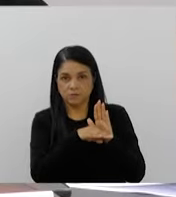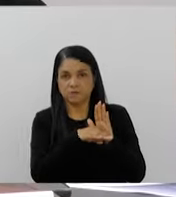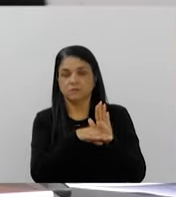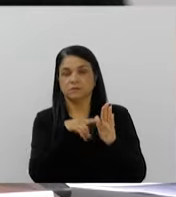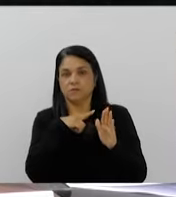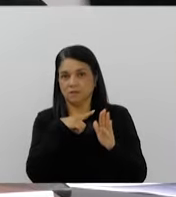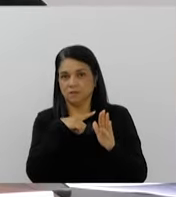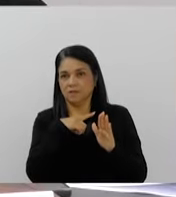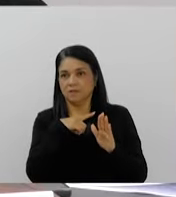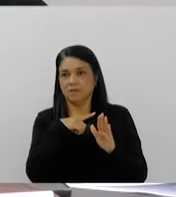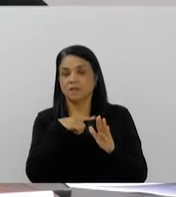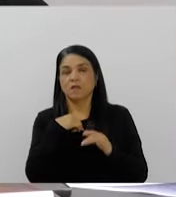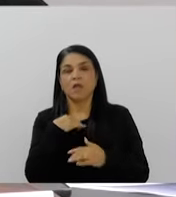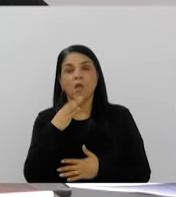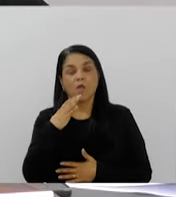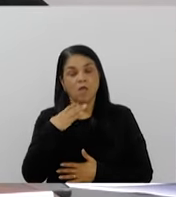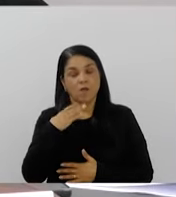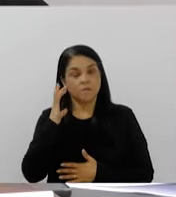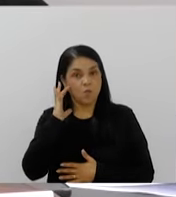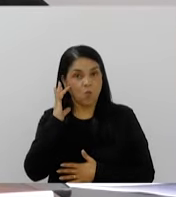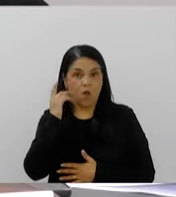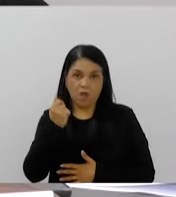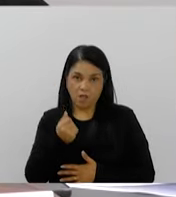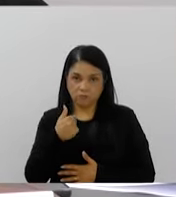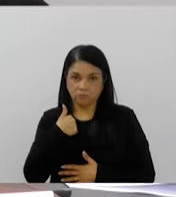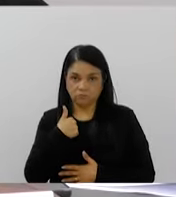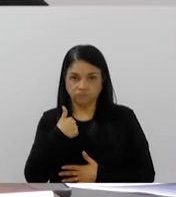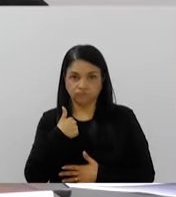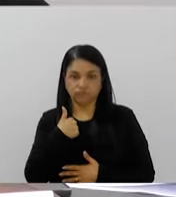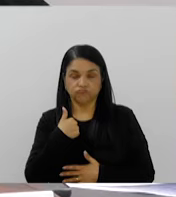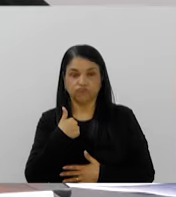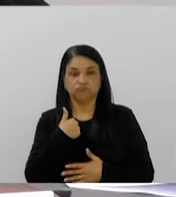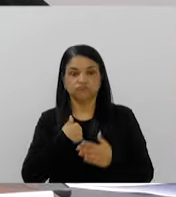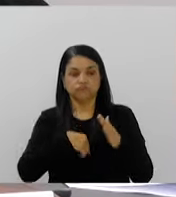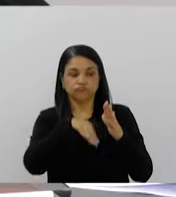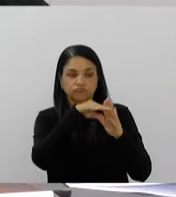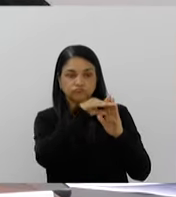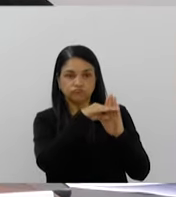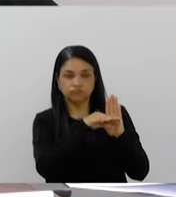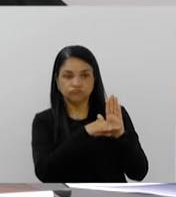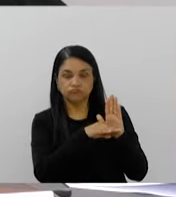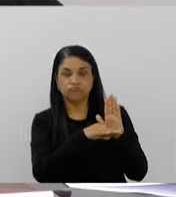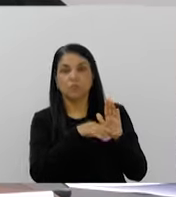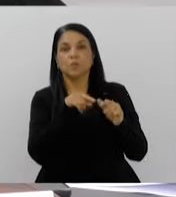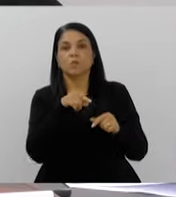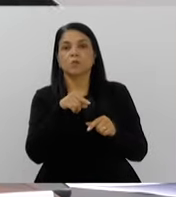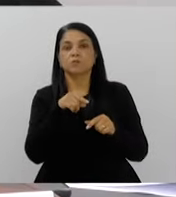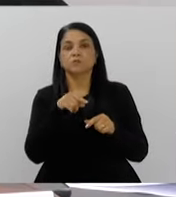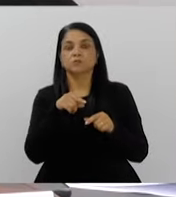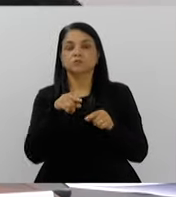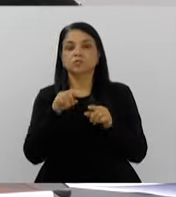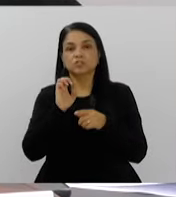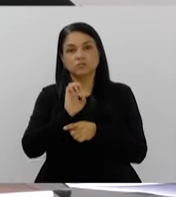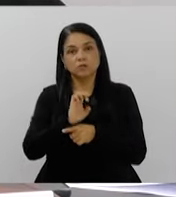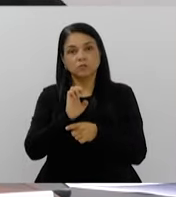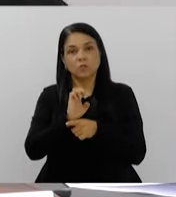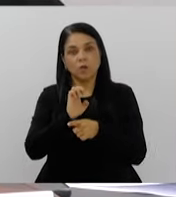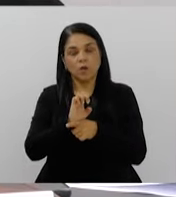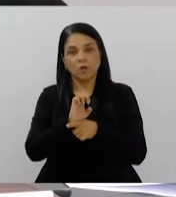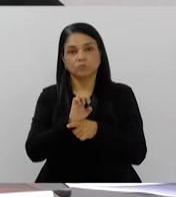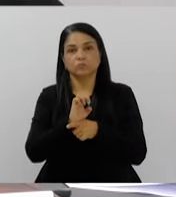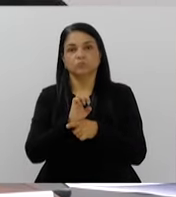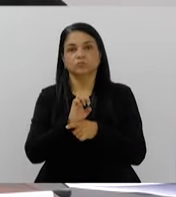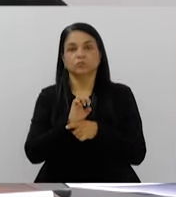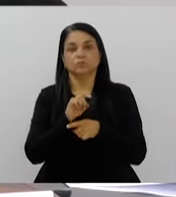Então, eu acho que se instituir o Programa Estadual de Promoção, a gente entra naquela dinâmica